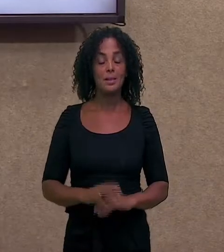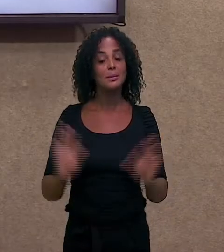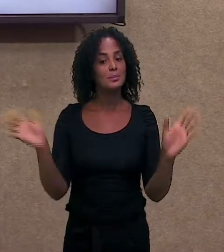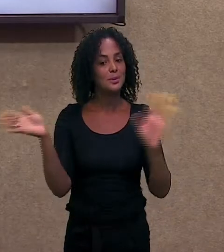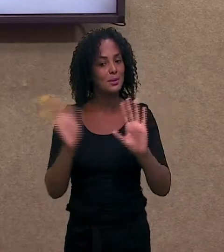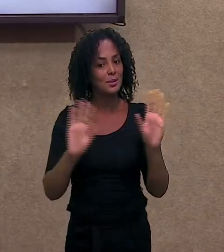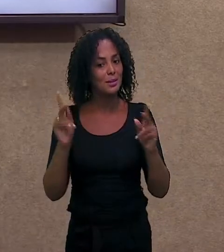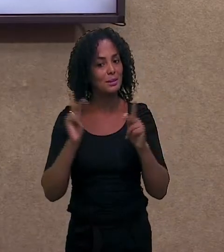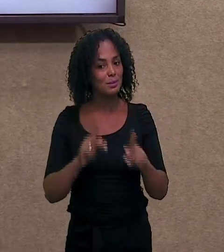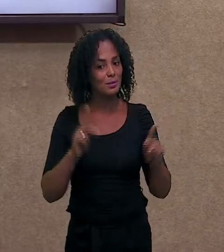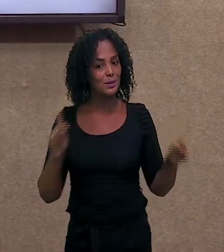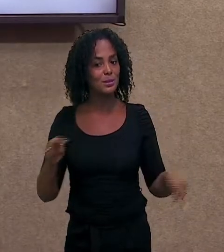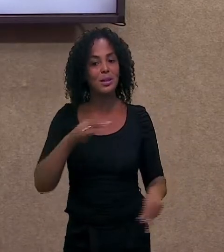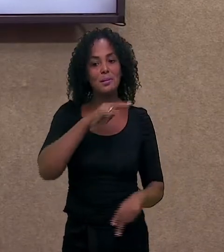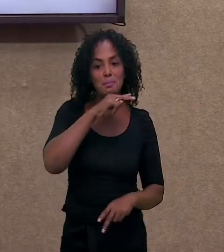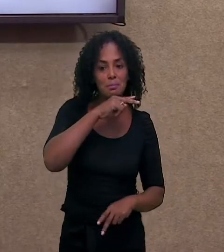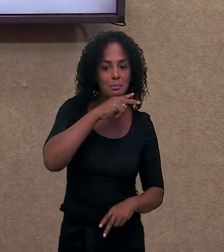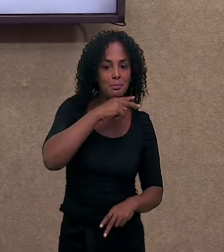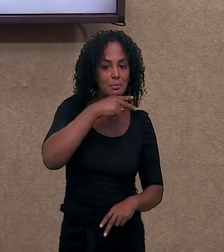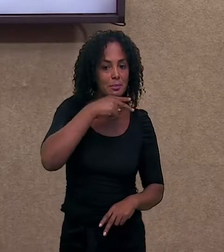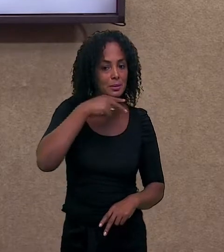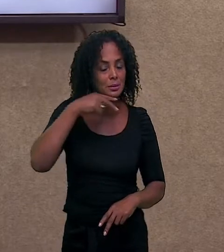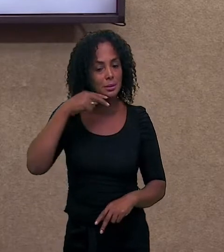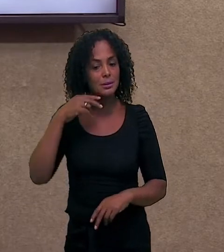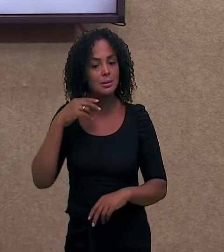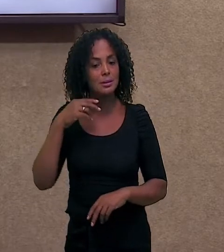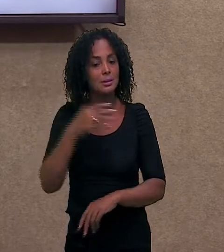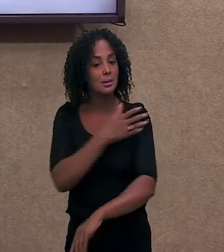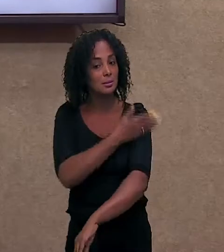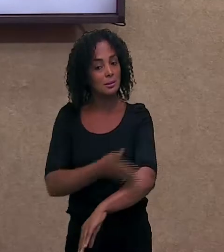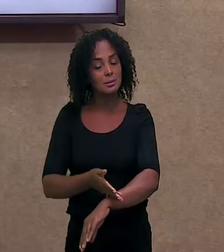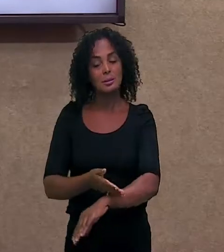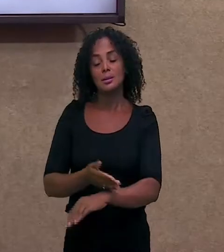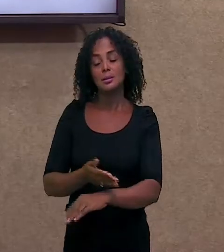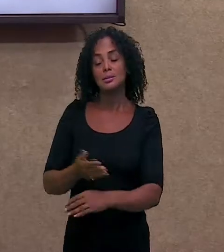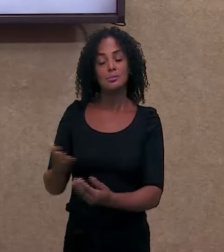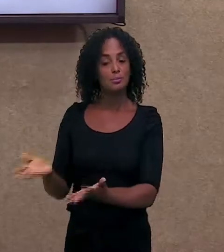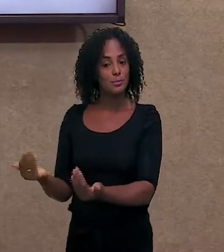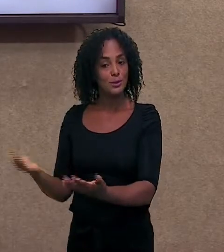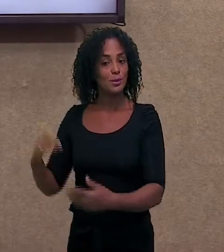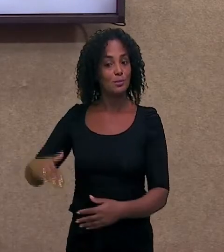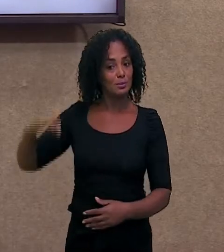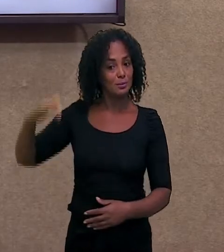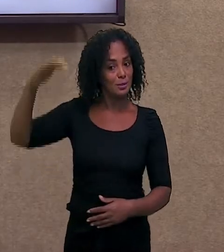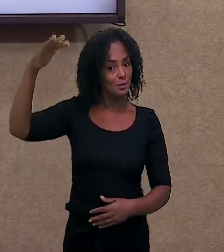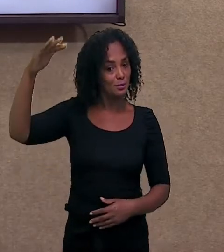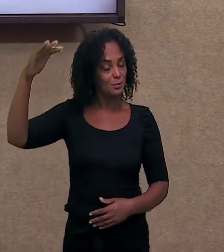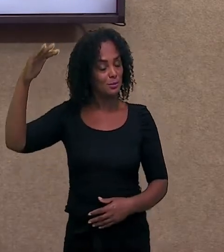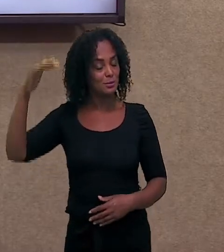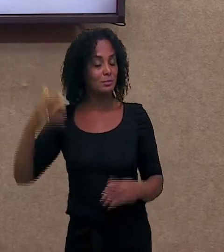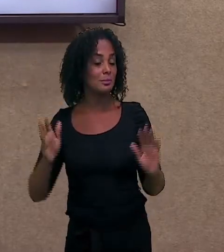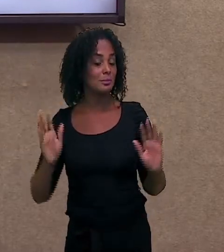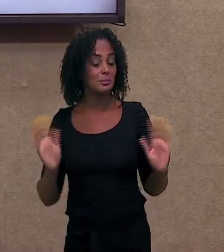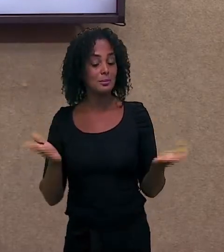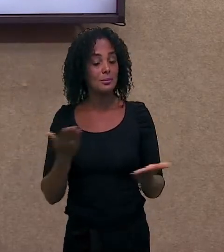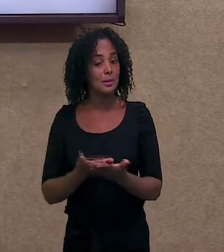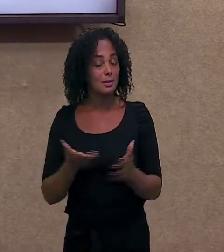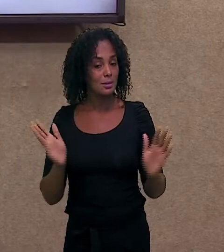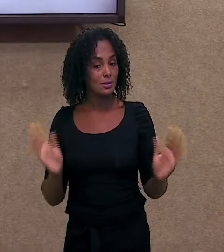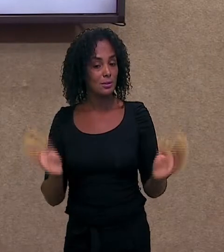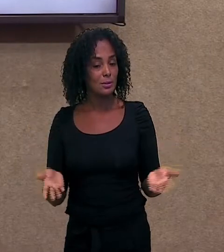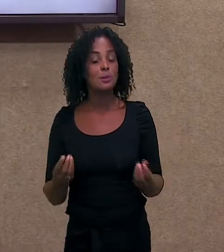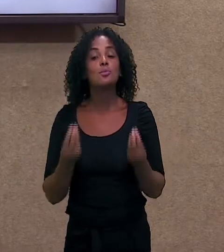Olá, sou a professora Patrícia da Educação de Jovens e Adultos e na nossa aula de História de hoje vamos falar um pouco sobre como medir o